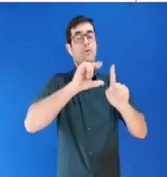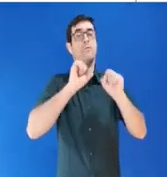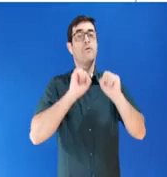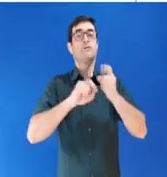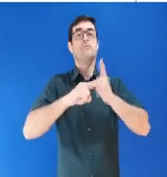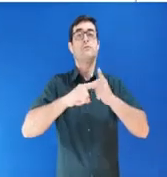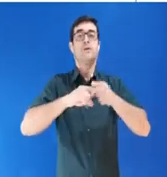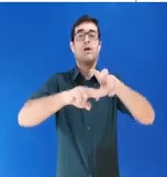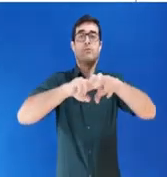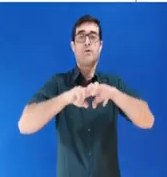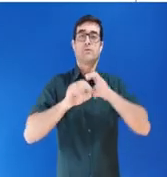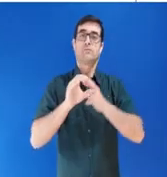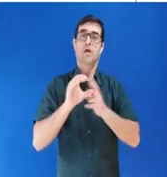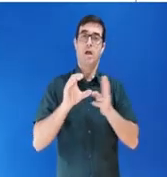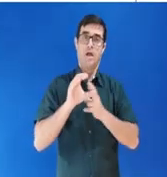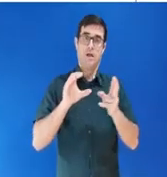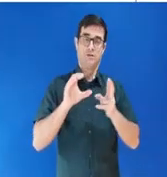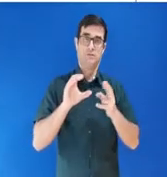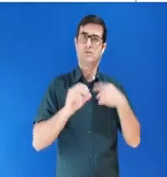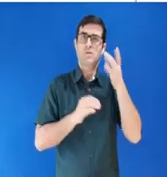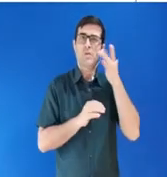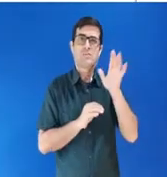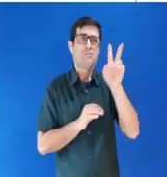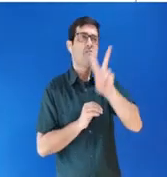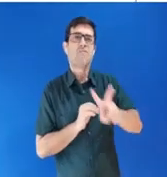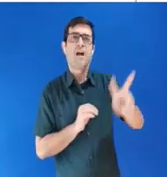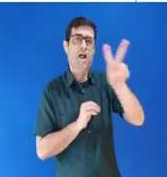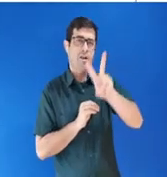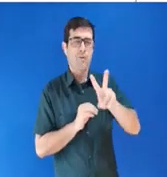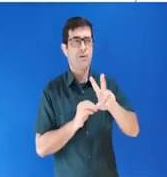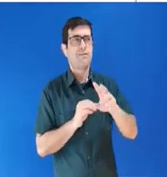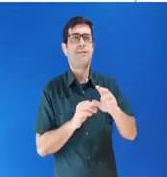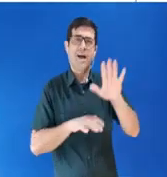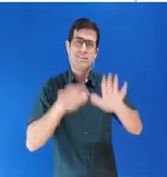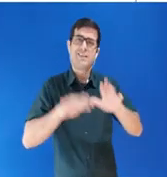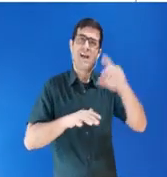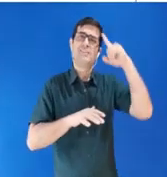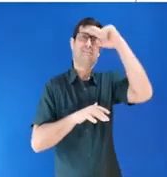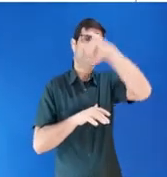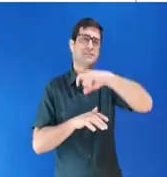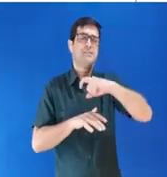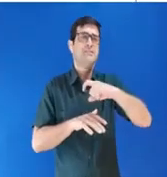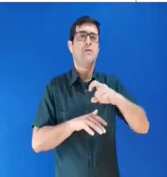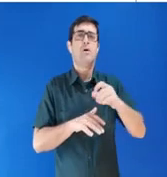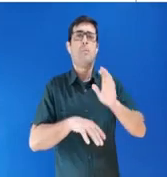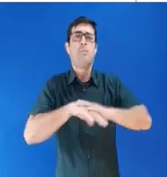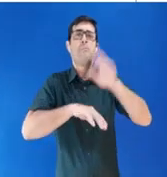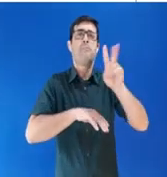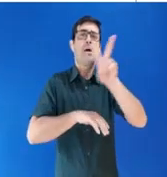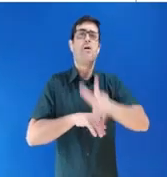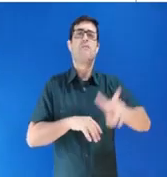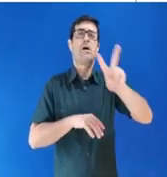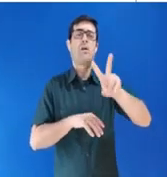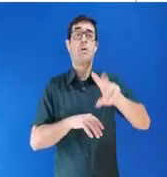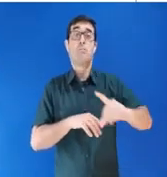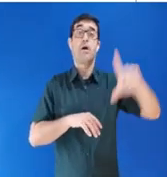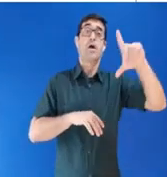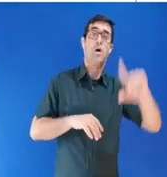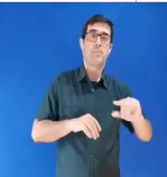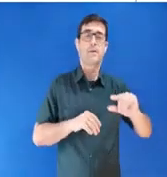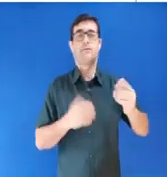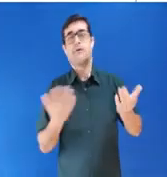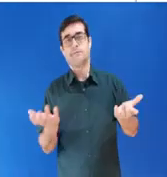esses valores, seria muito difícil eu dizer qual que vai ter o maior valor ou menor, né? E isso se